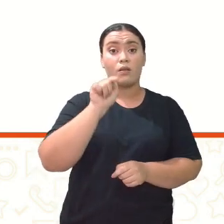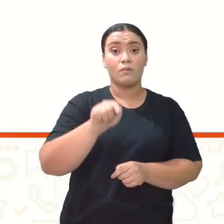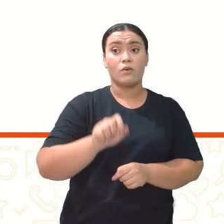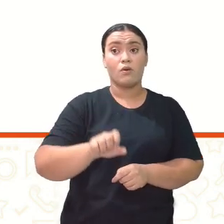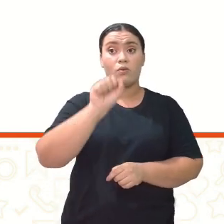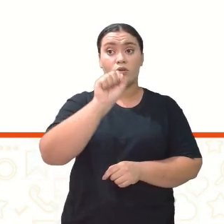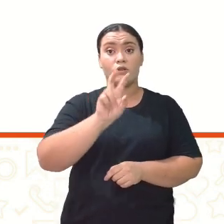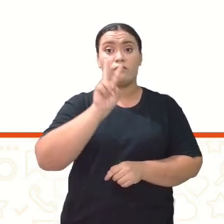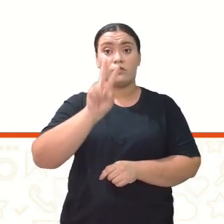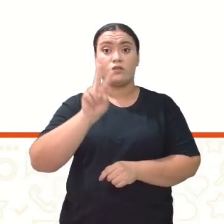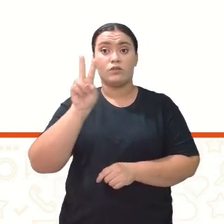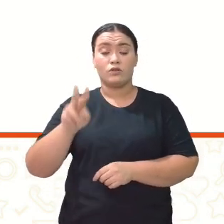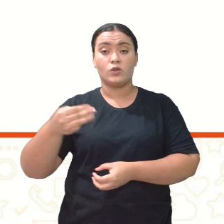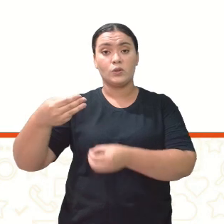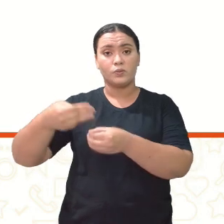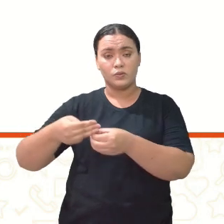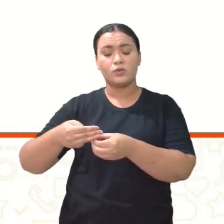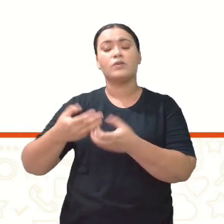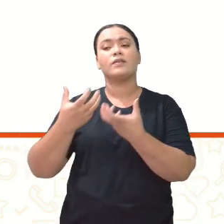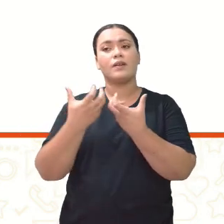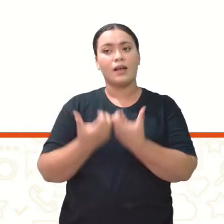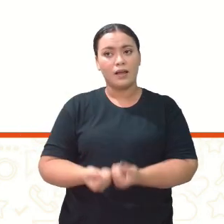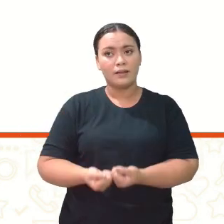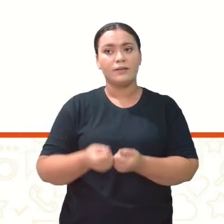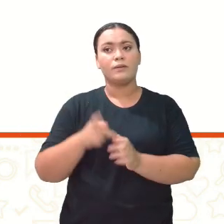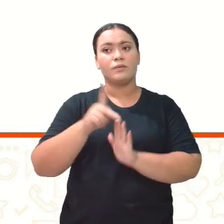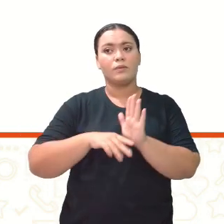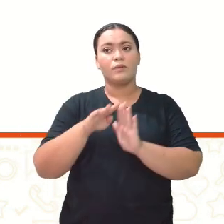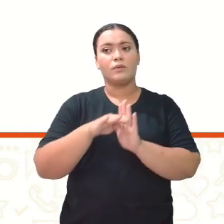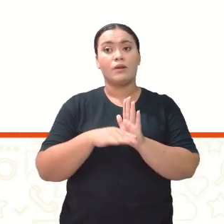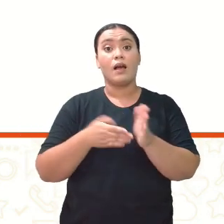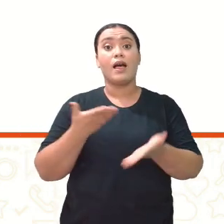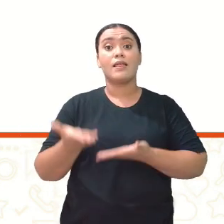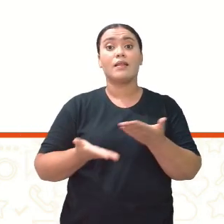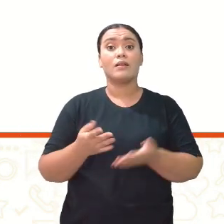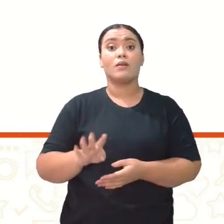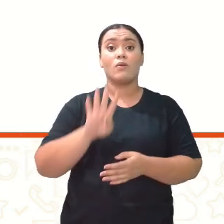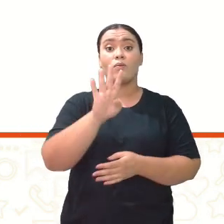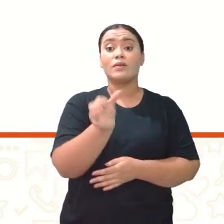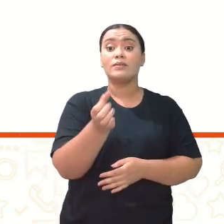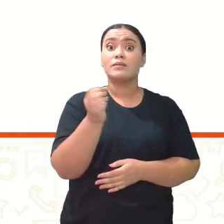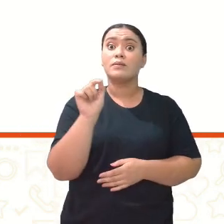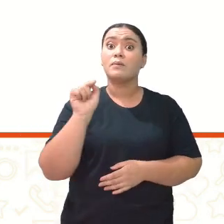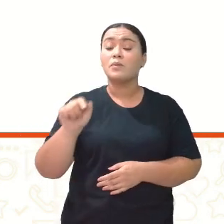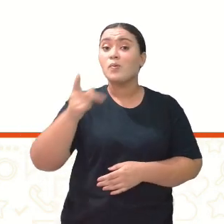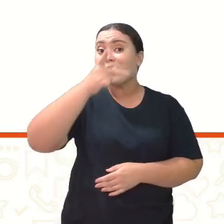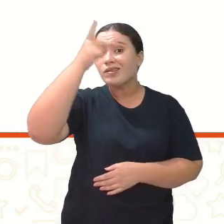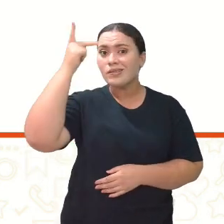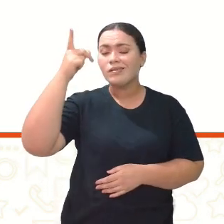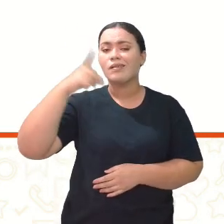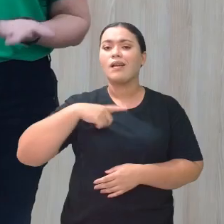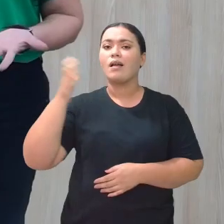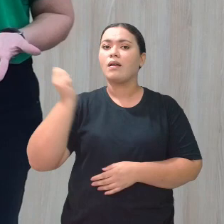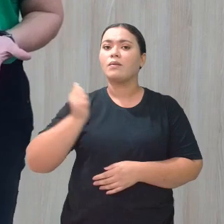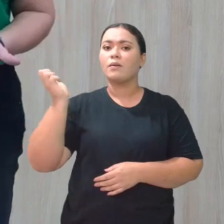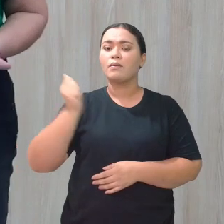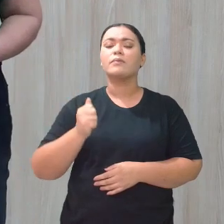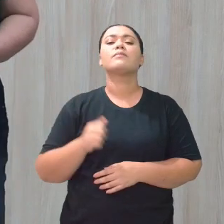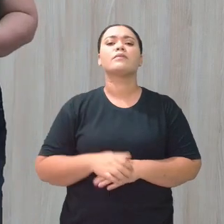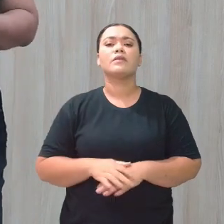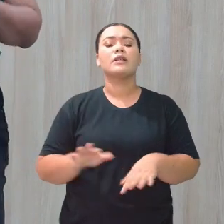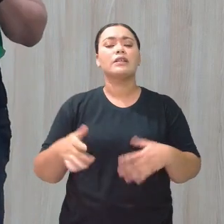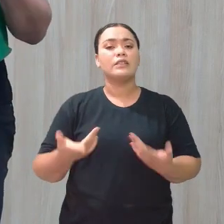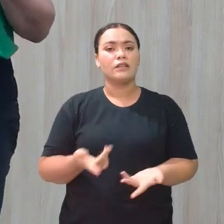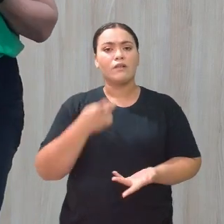4.822 municípios, atendendo a um total de 460 mil beneficiários. Então, quanto mais municípios aderirem